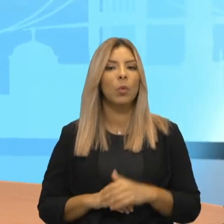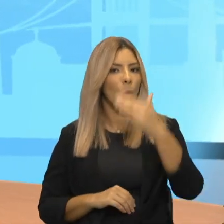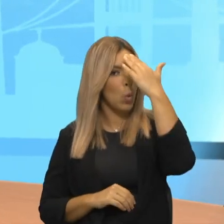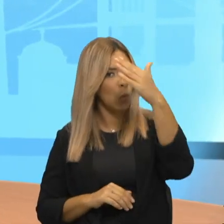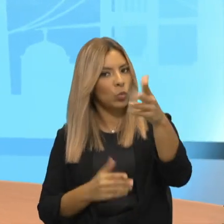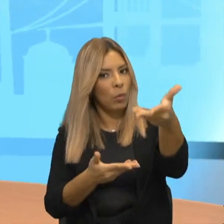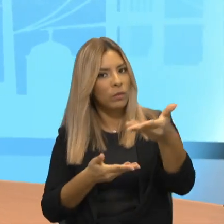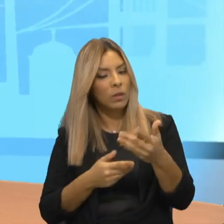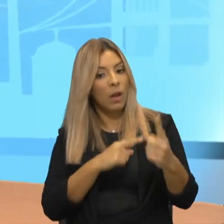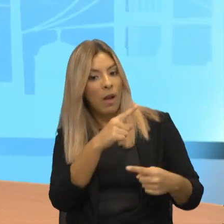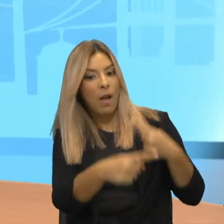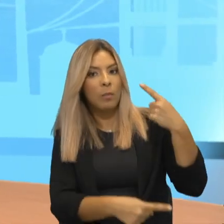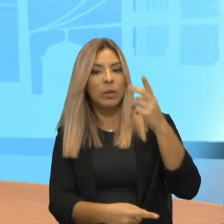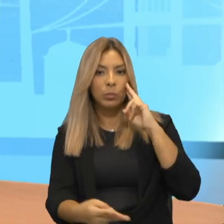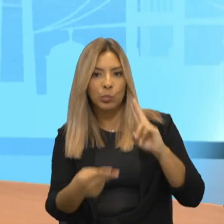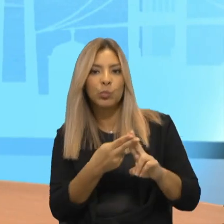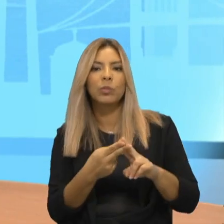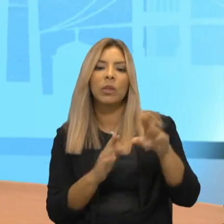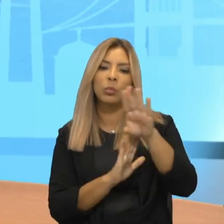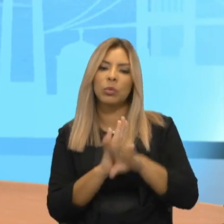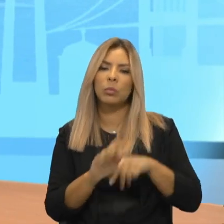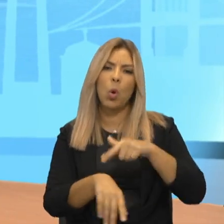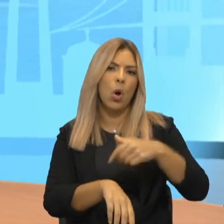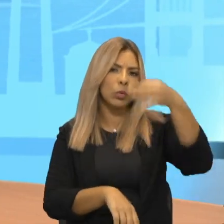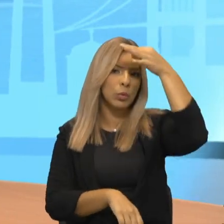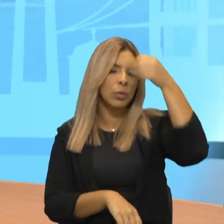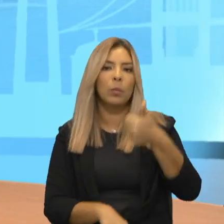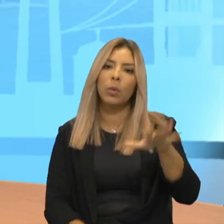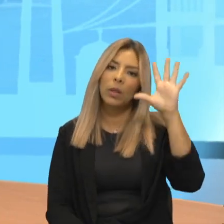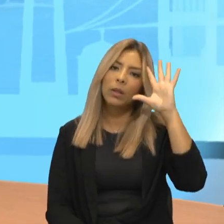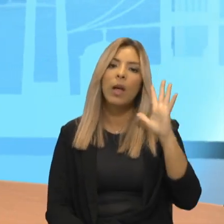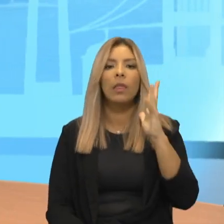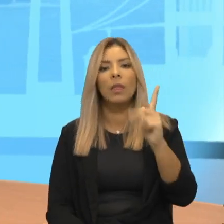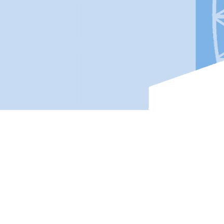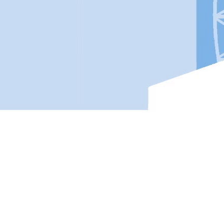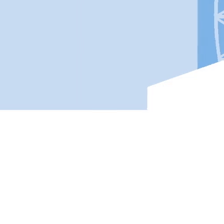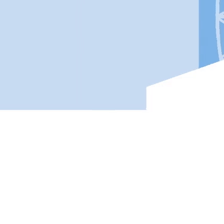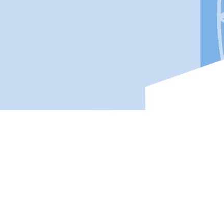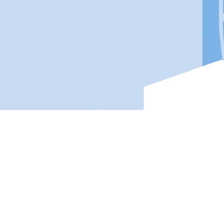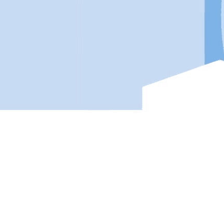amanhã volte a estar connosco aqui à mesma hora. Boa tarde, até amanhã, se Deus quiser.